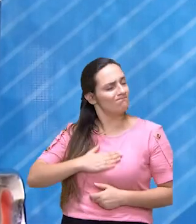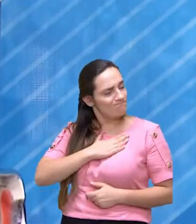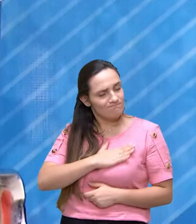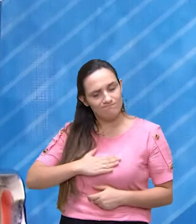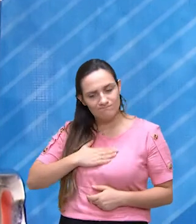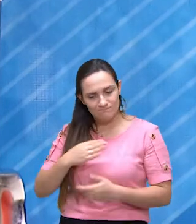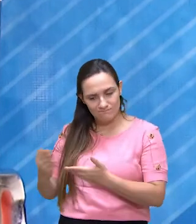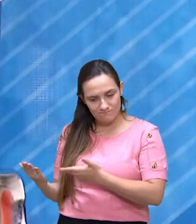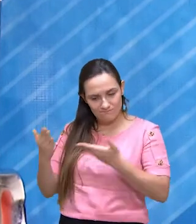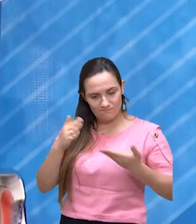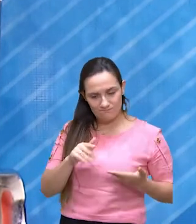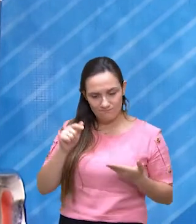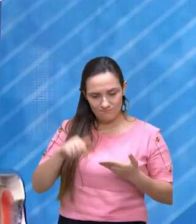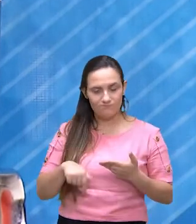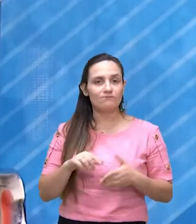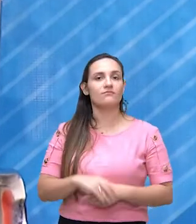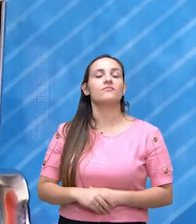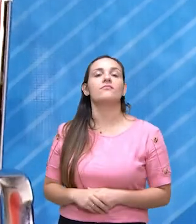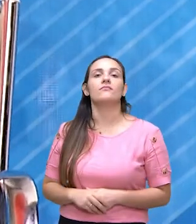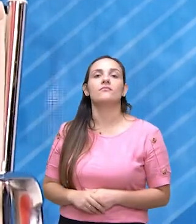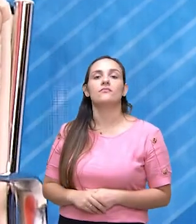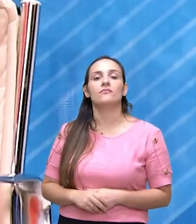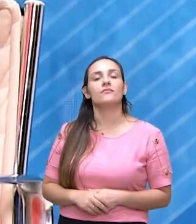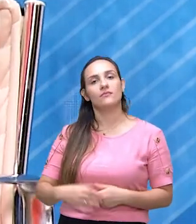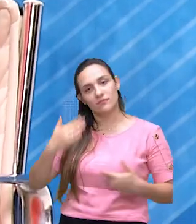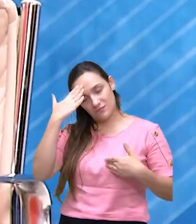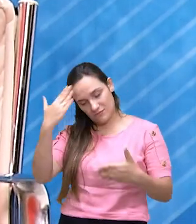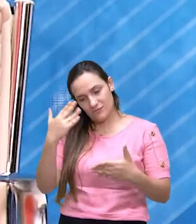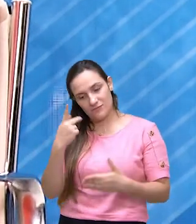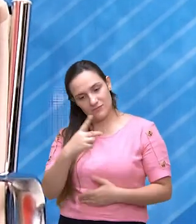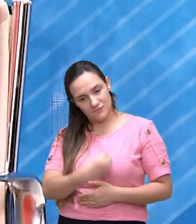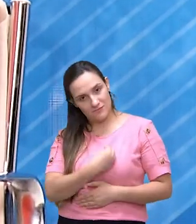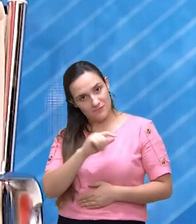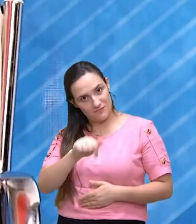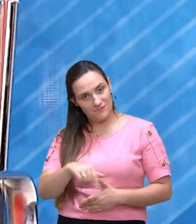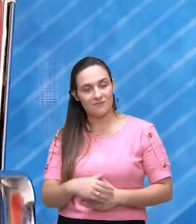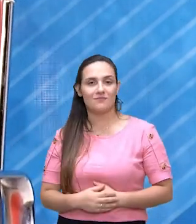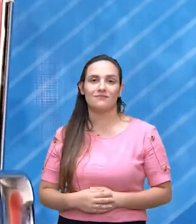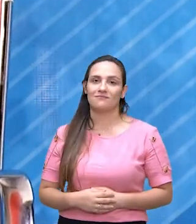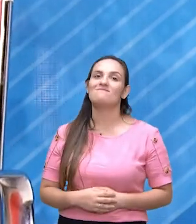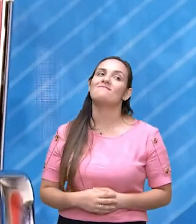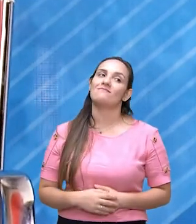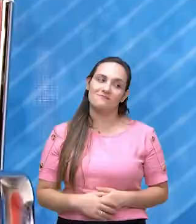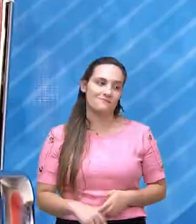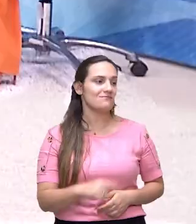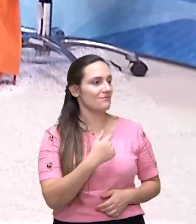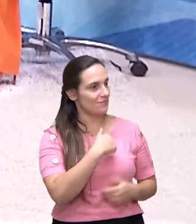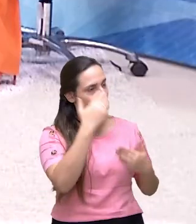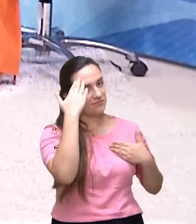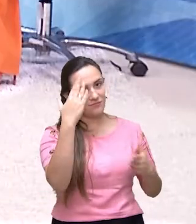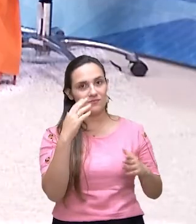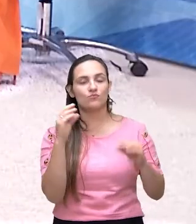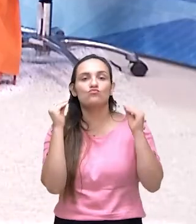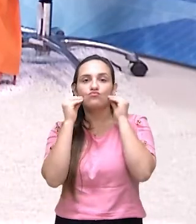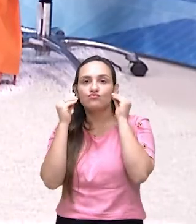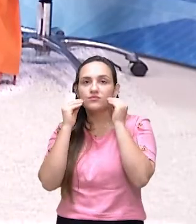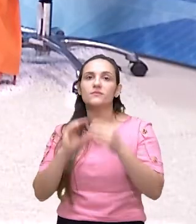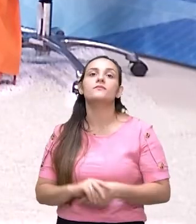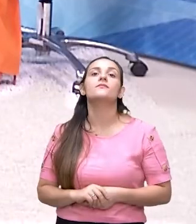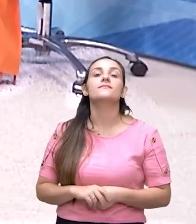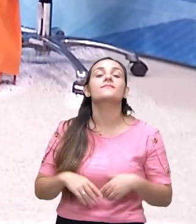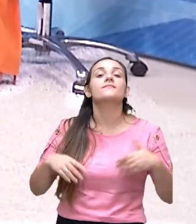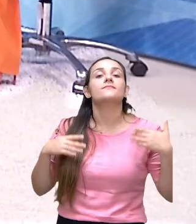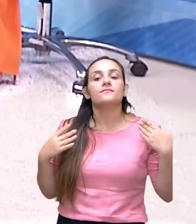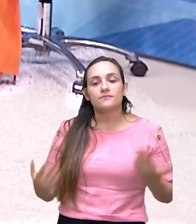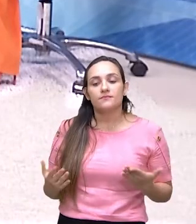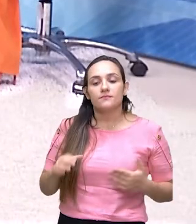conosco foi um prazer receber aqui no nosso estúdio e muito obrigada pela sua presença eu que tenho